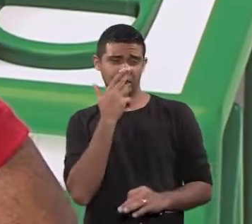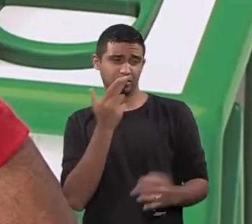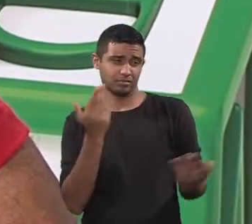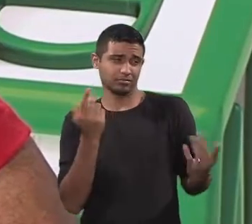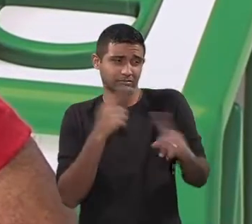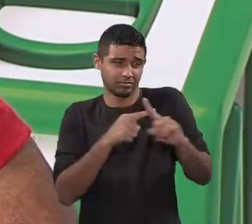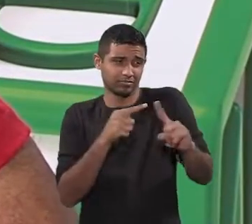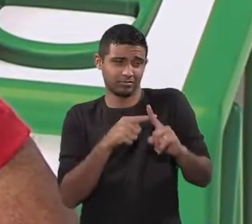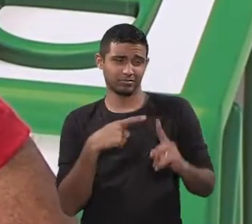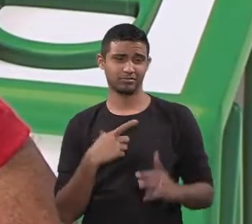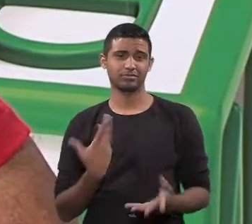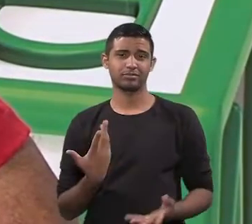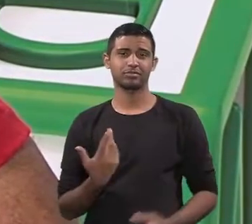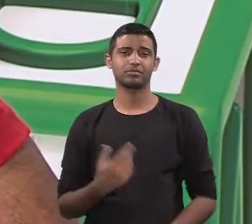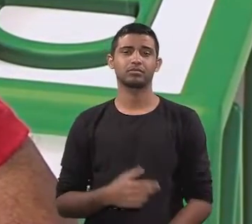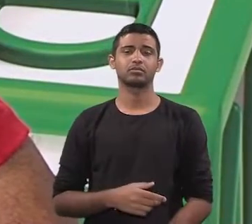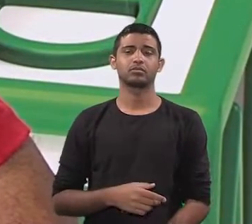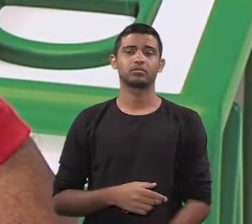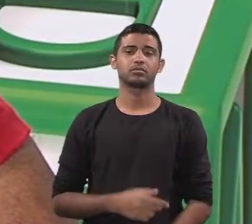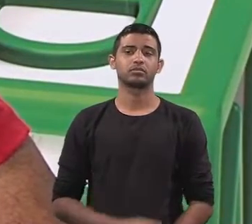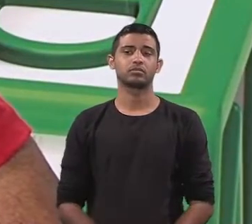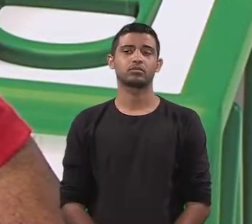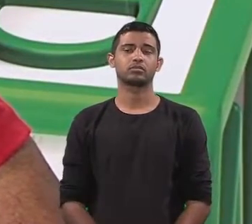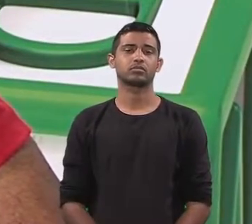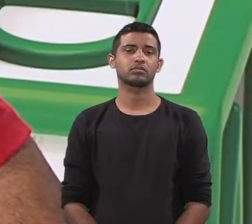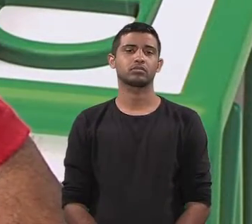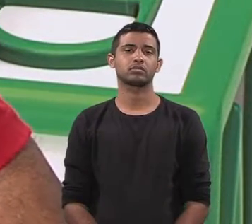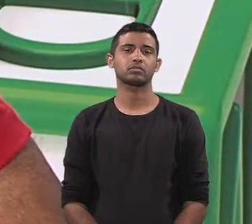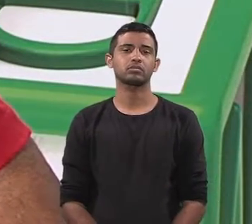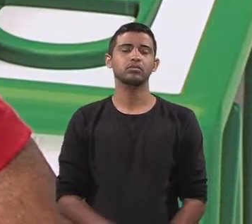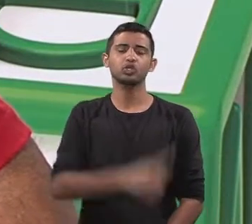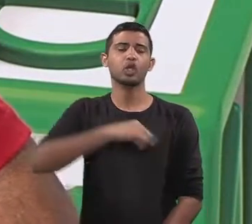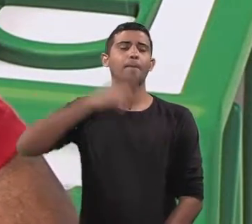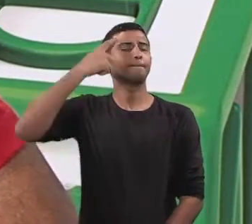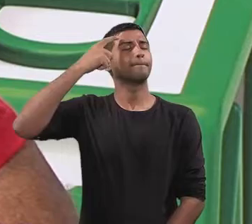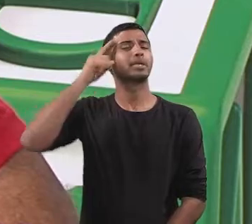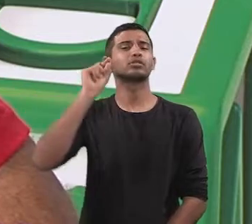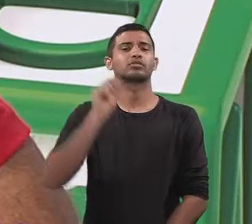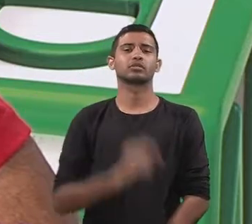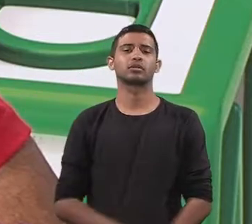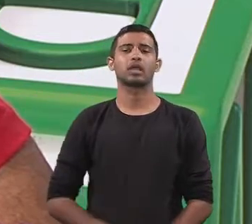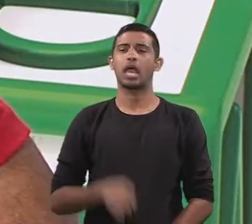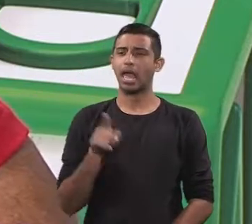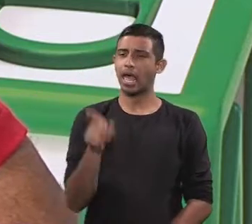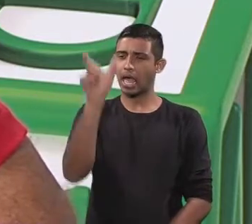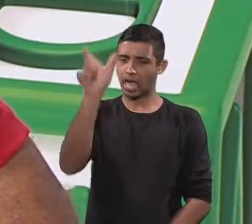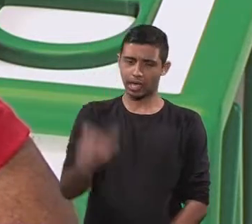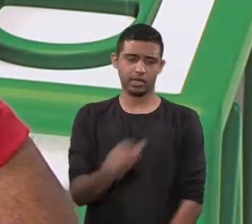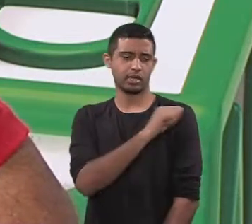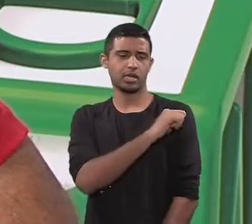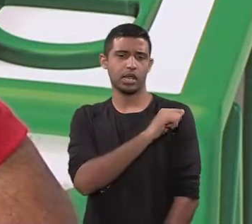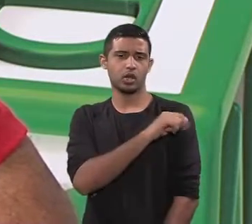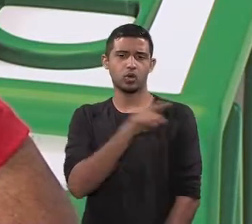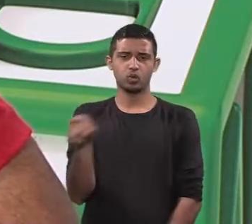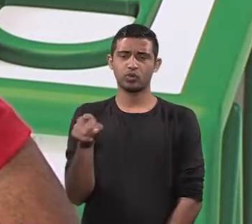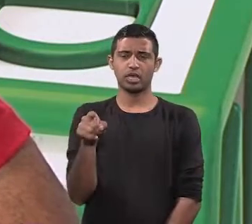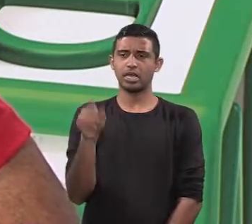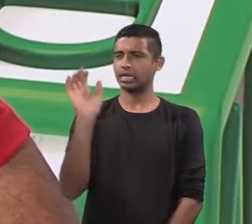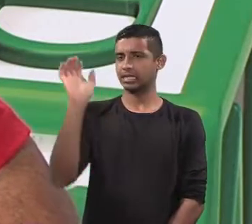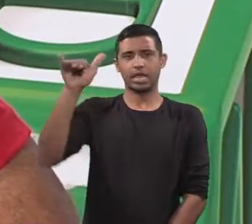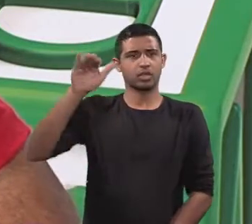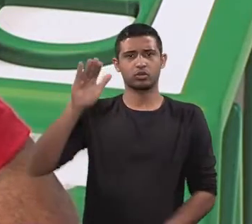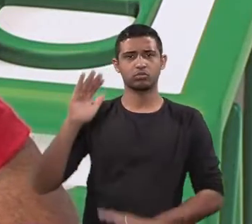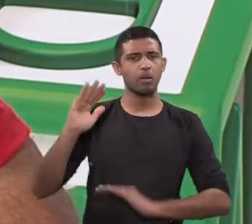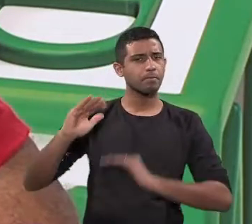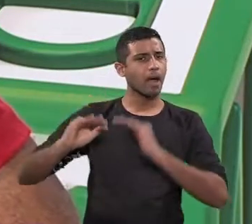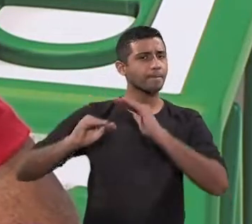gente tem também todas essas fases, e a ideia é exatamente essa, é que ele desenvolva o seu